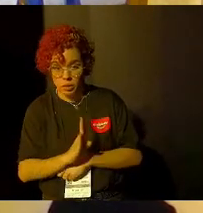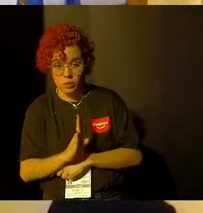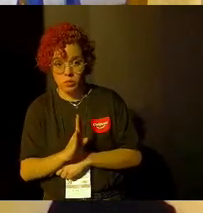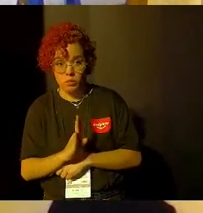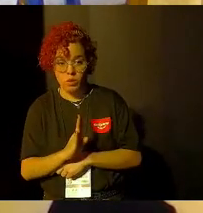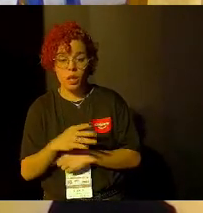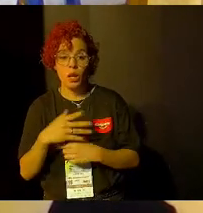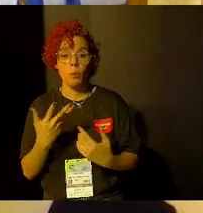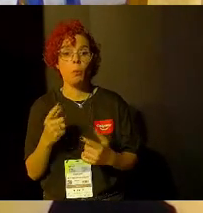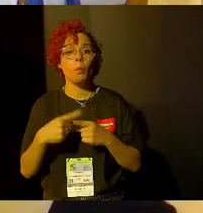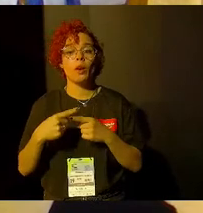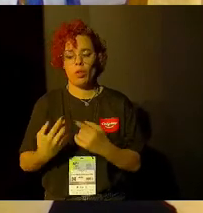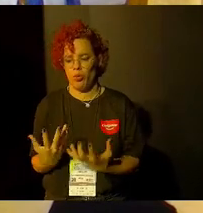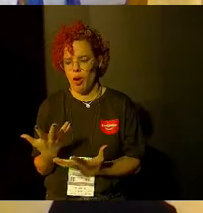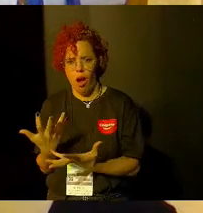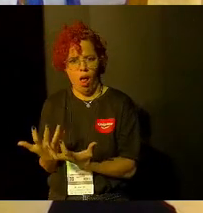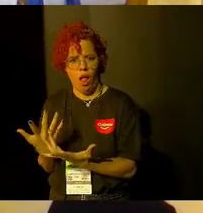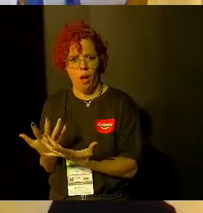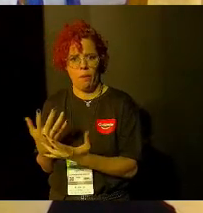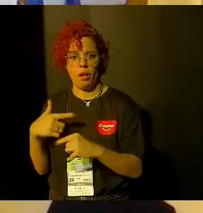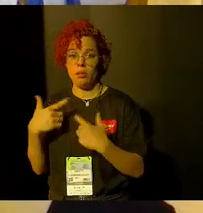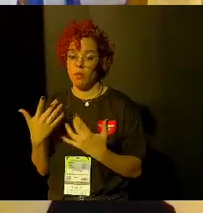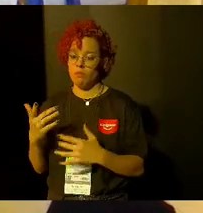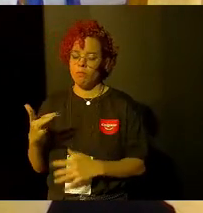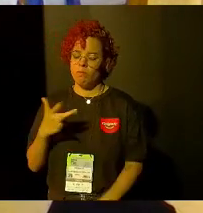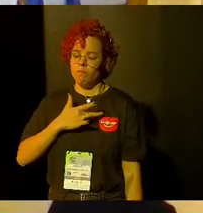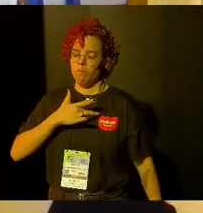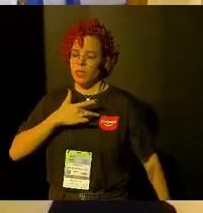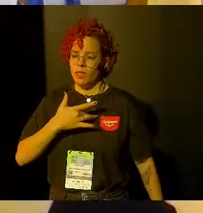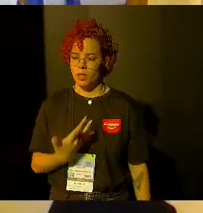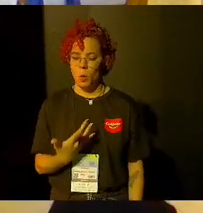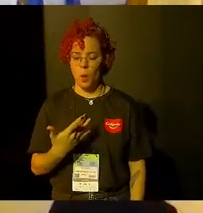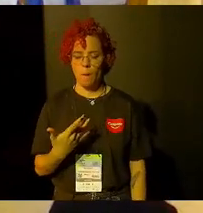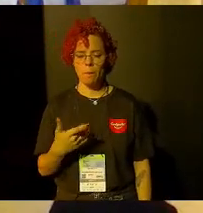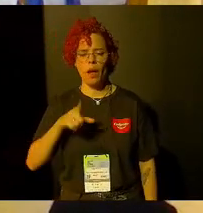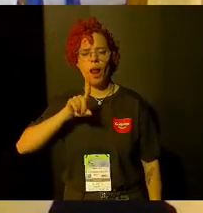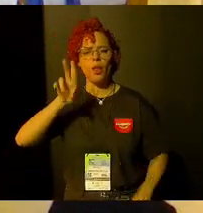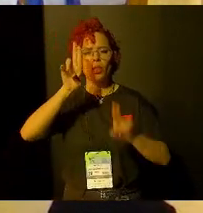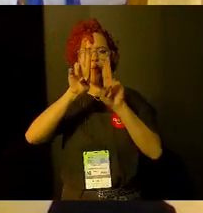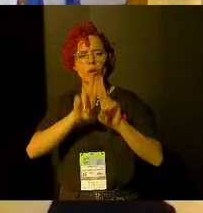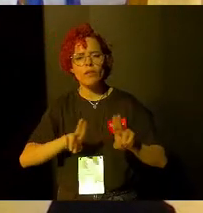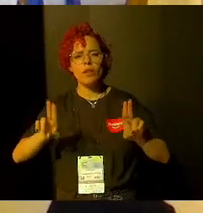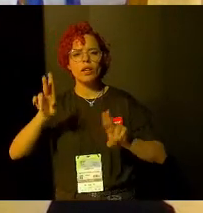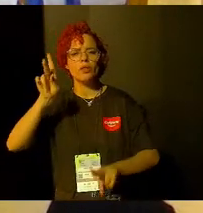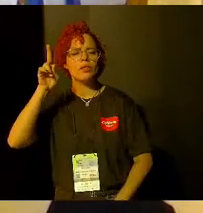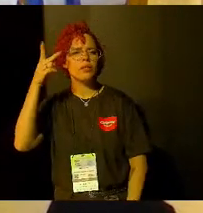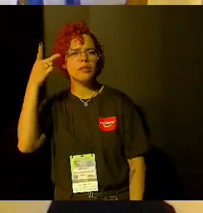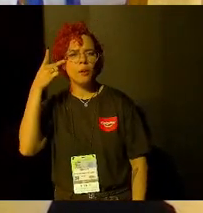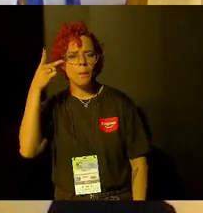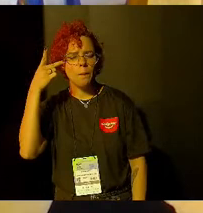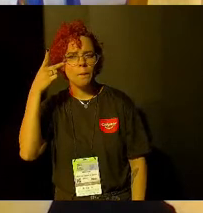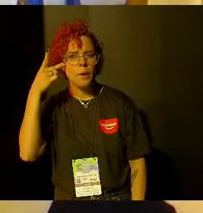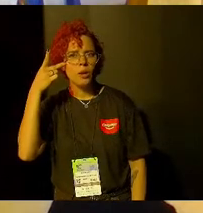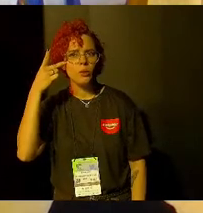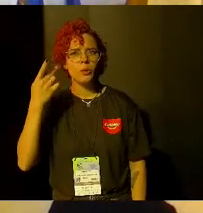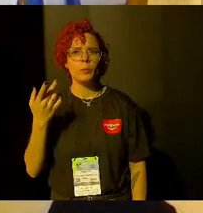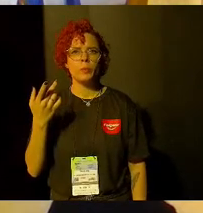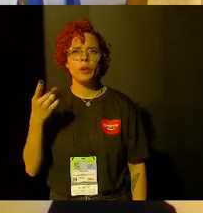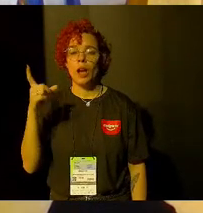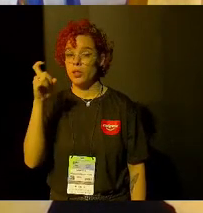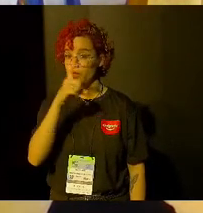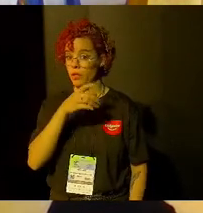toca uma vez na Universidade de São Paulo chegou uma hora eu me formei em seis anos que veja é difícil entrar